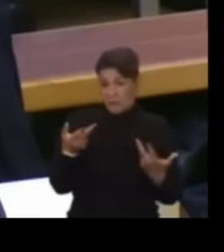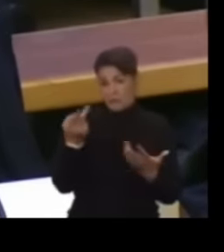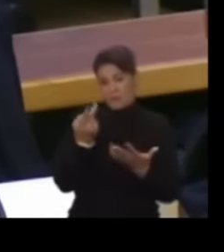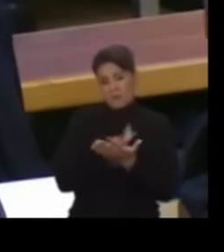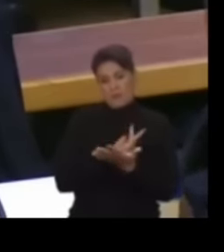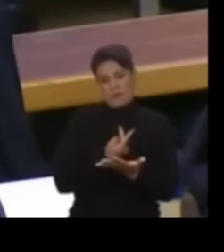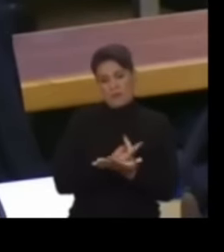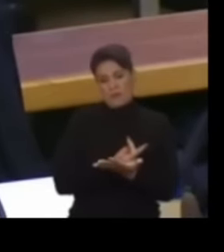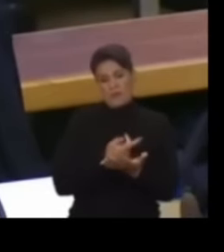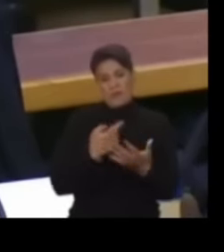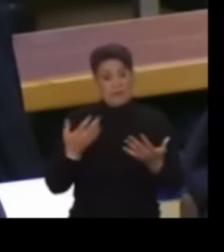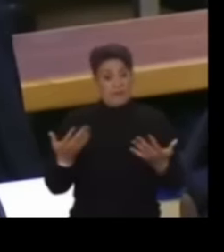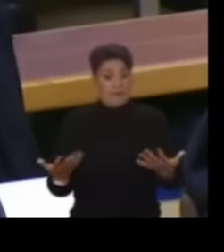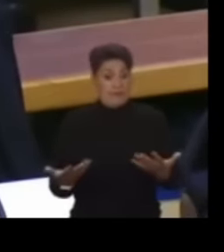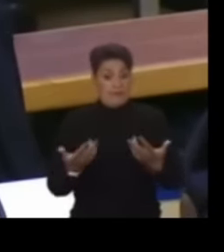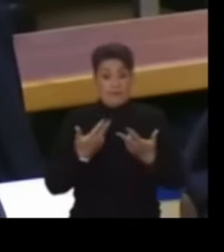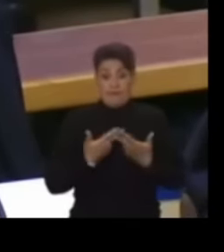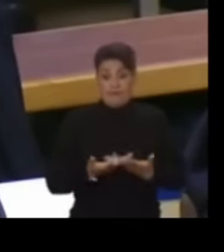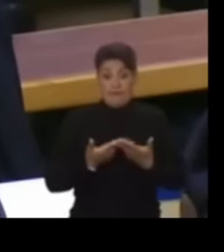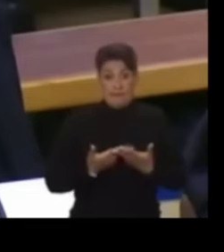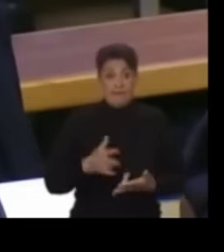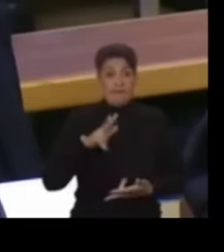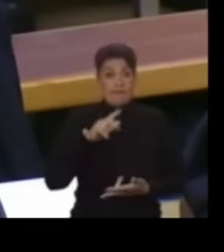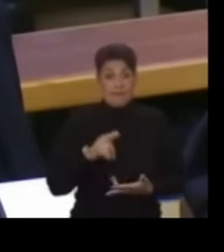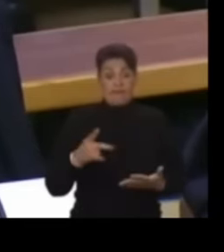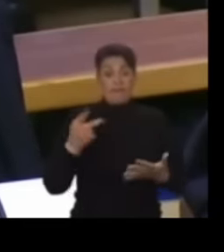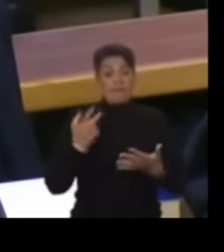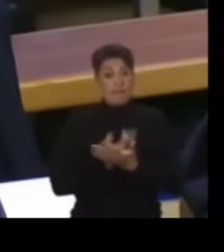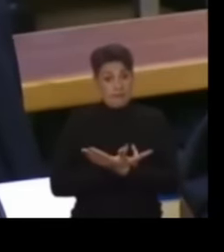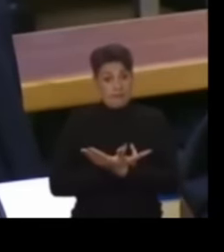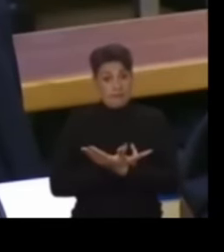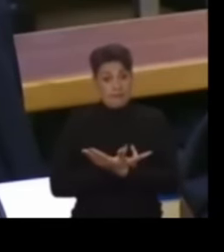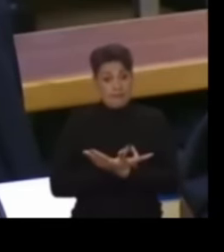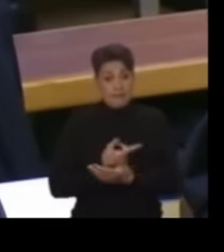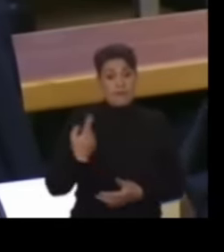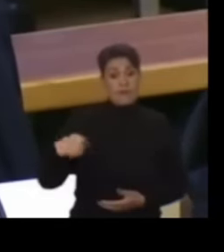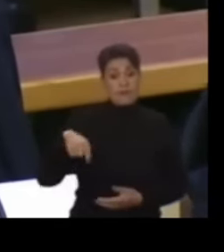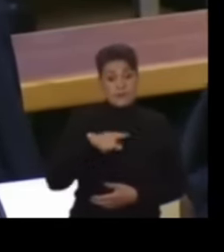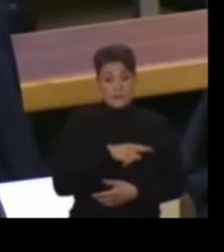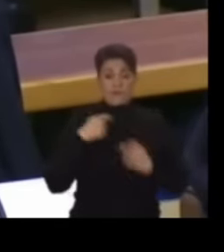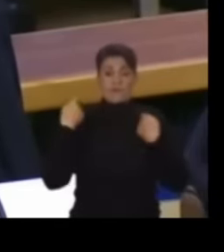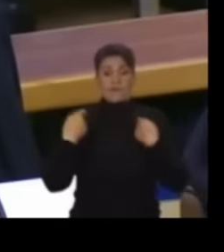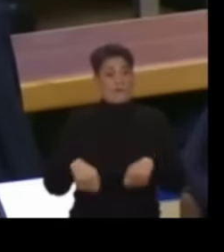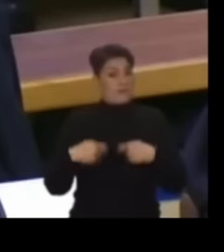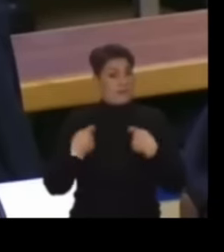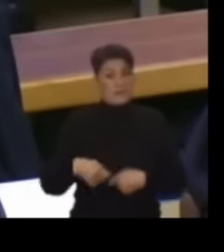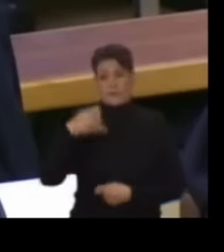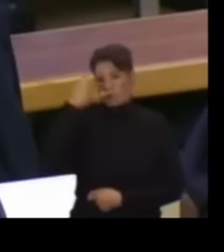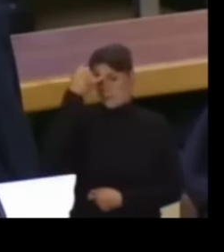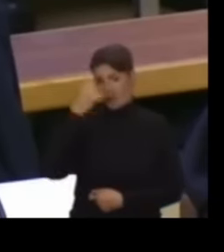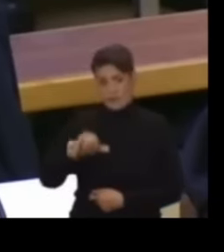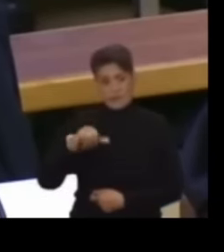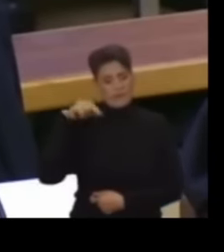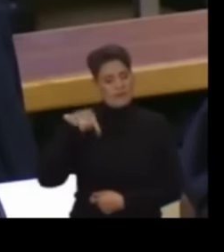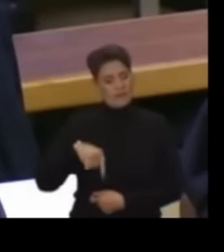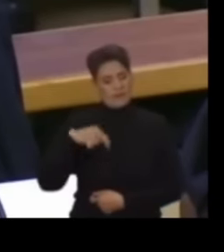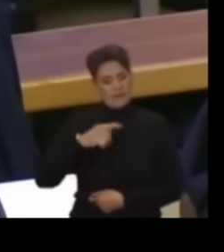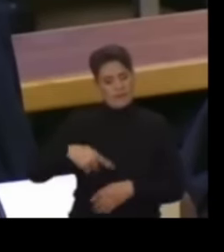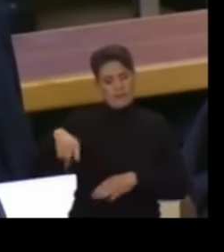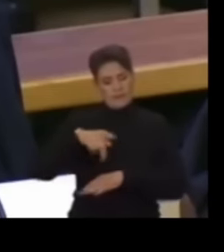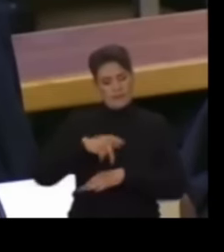fé, acabem produzindo o que nós precisamos combater. Ah, isso não é fake news, não, né, da Folha? Chama de fake